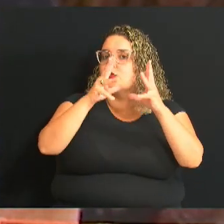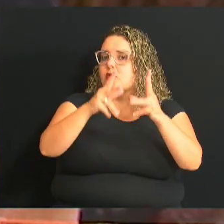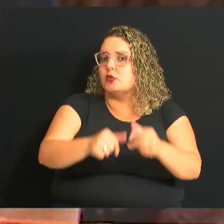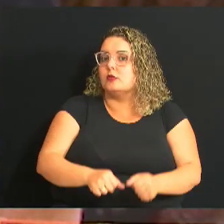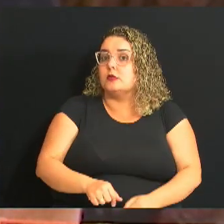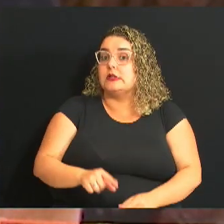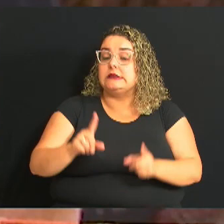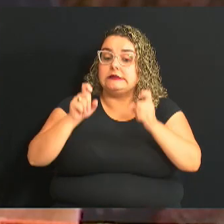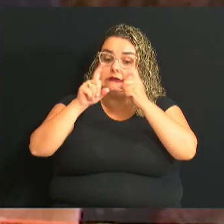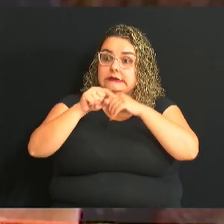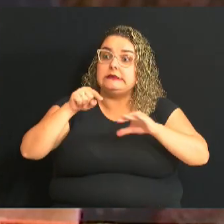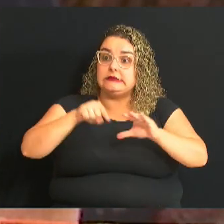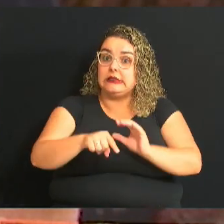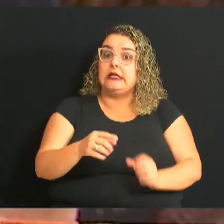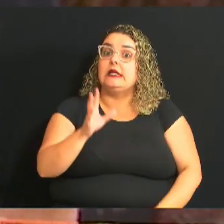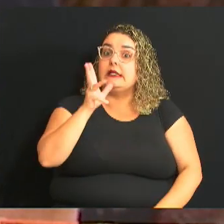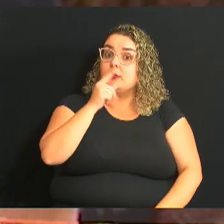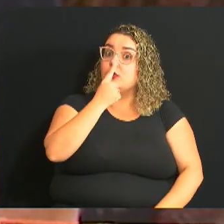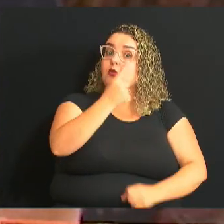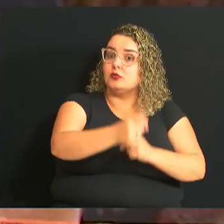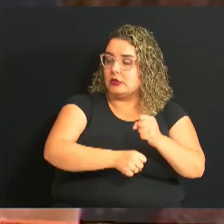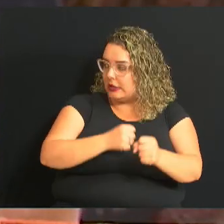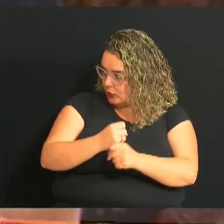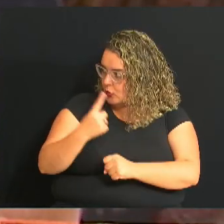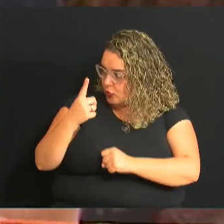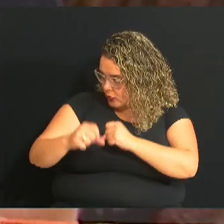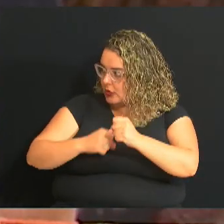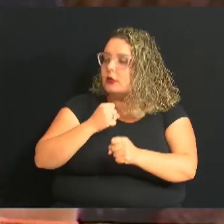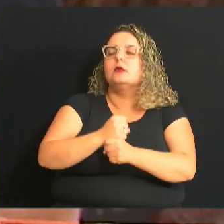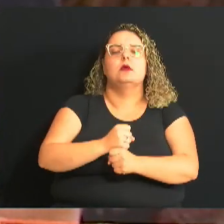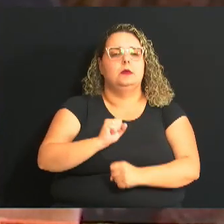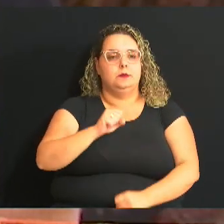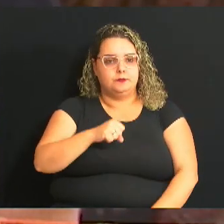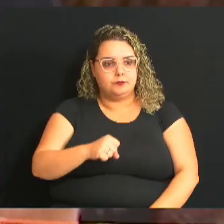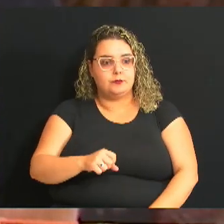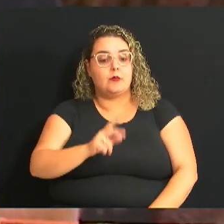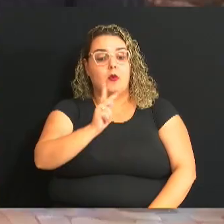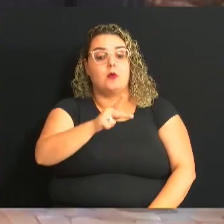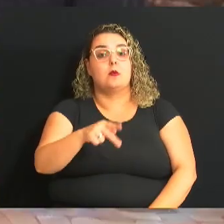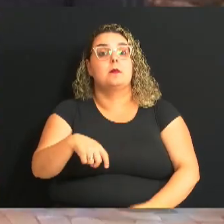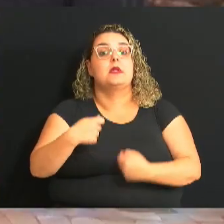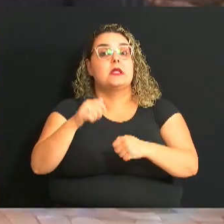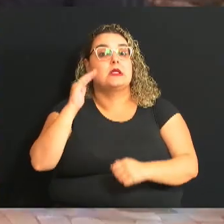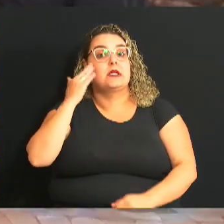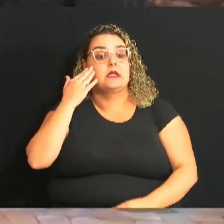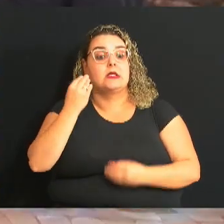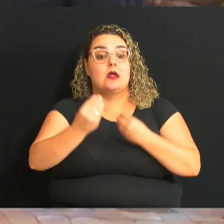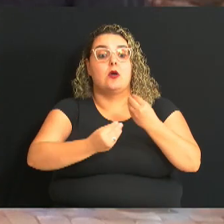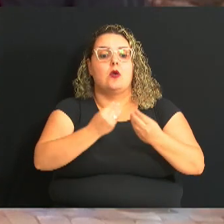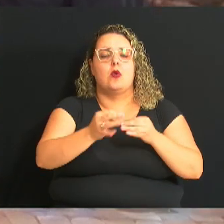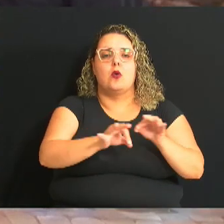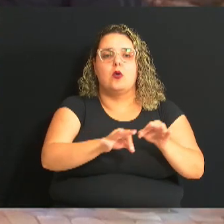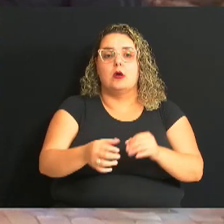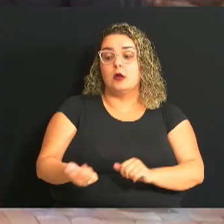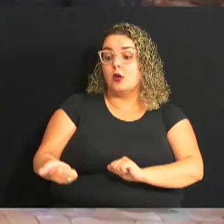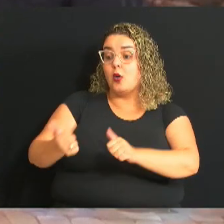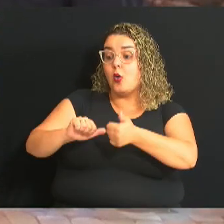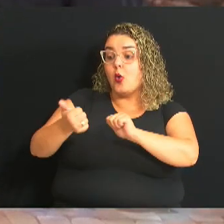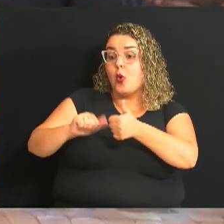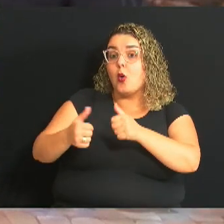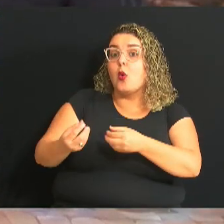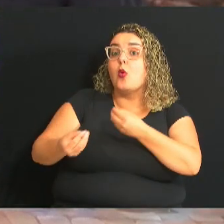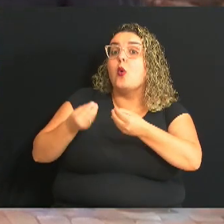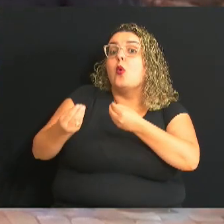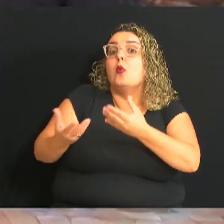complexo, ele demora 1 ano, mais ou menos. 1 ano. Então, os professores têm que entender o que é o projeto, como os alunos serão avaliados pelos juízes,